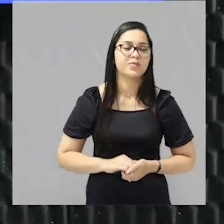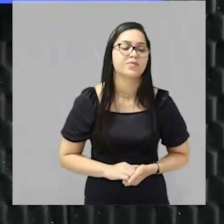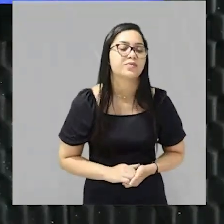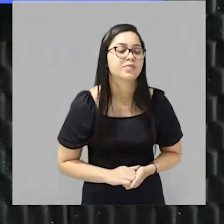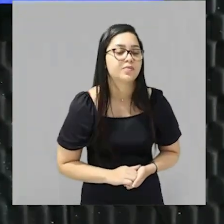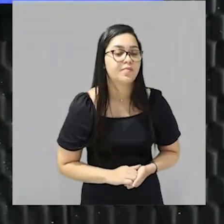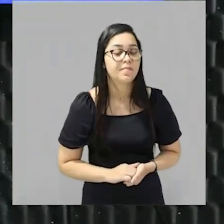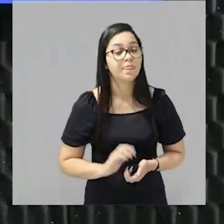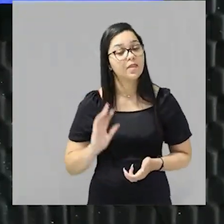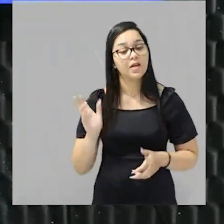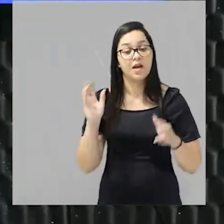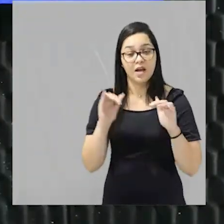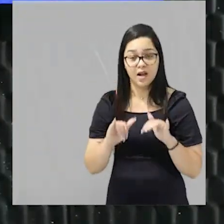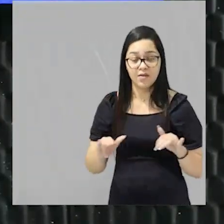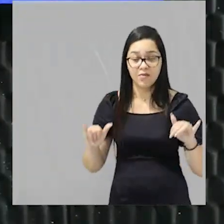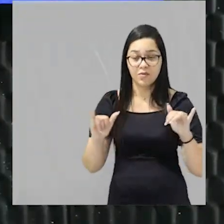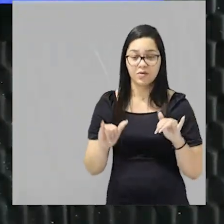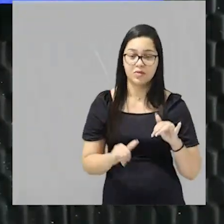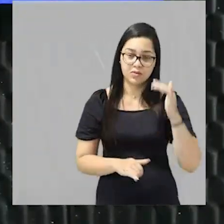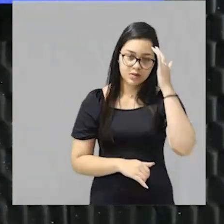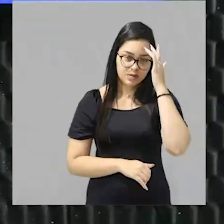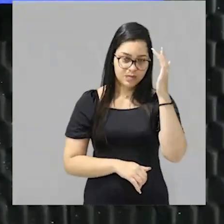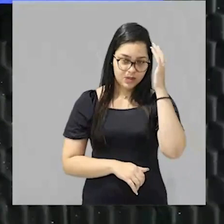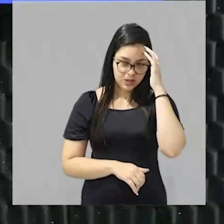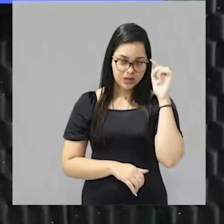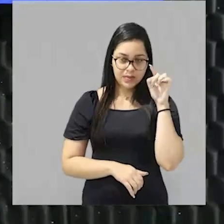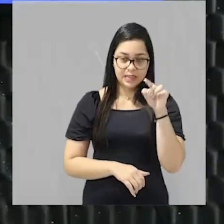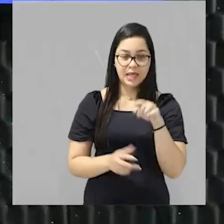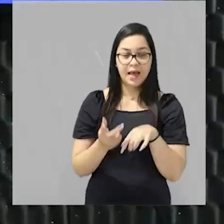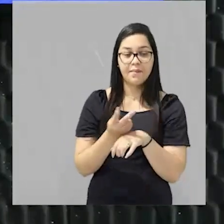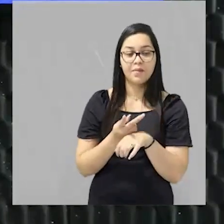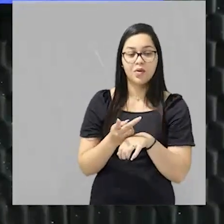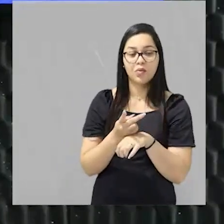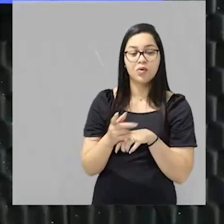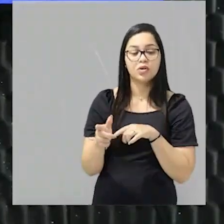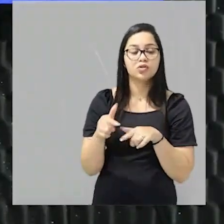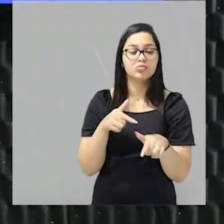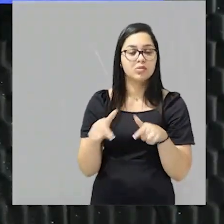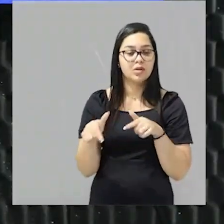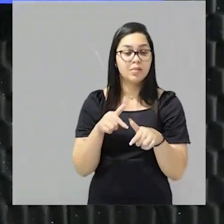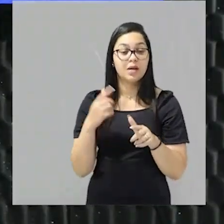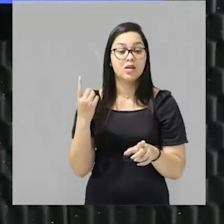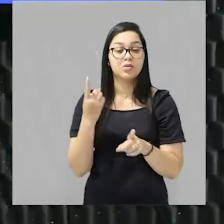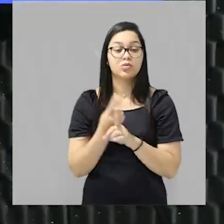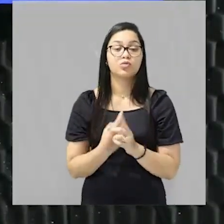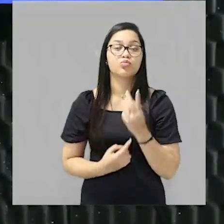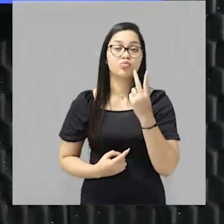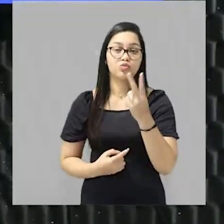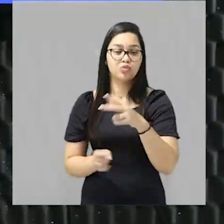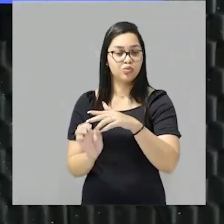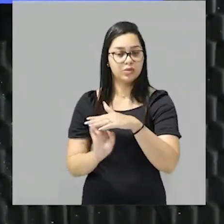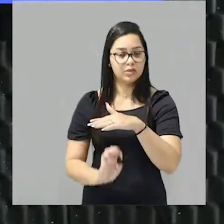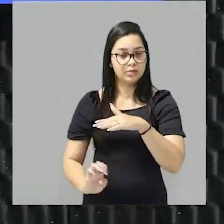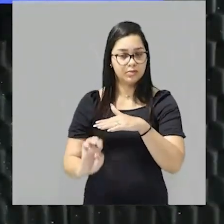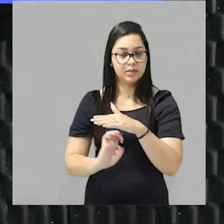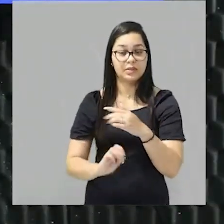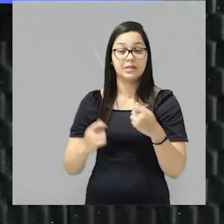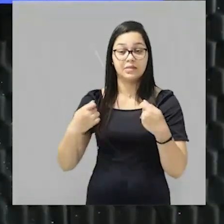pedido, são as intenções da escrita. Então, aqui a gente tem informar, entreter, convencer, divulgar e